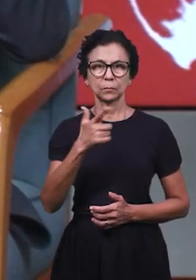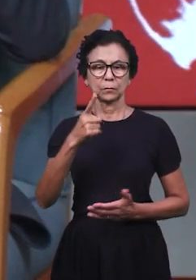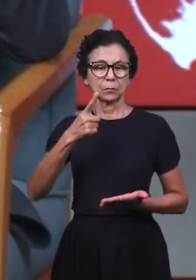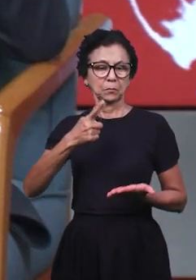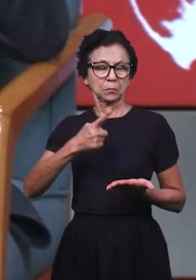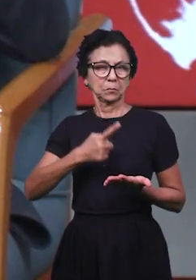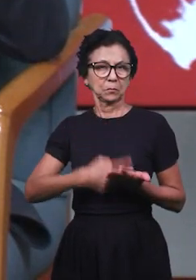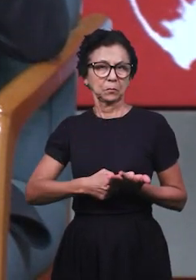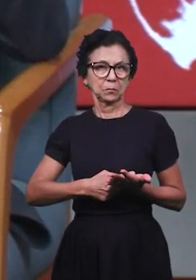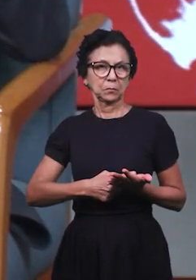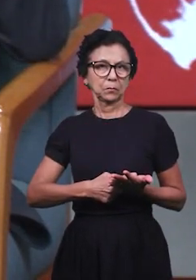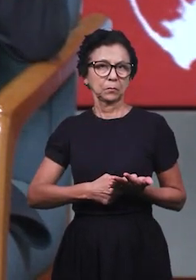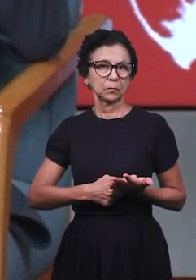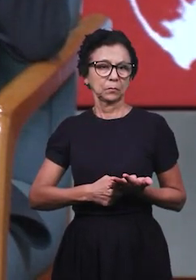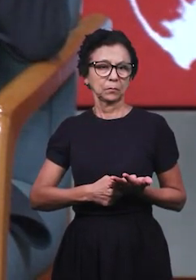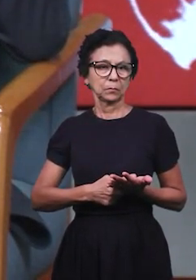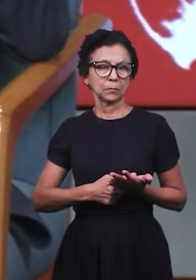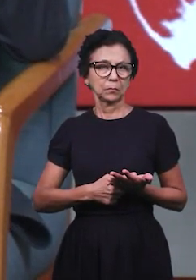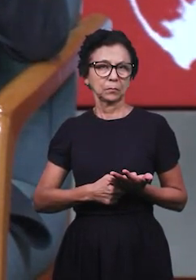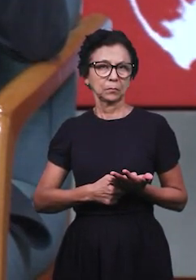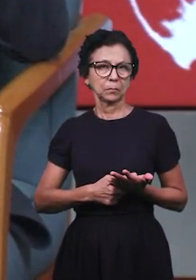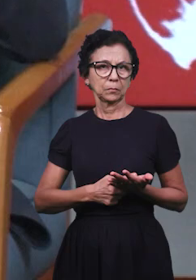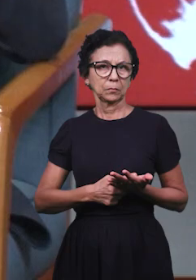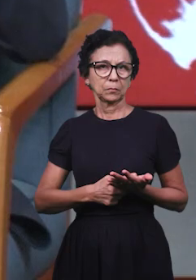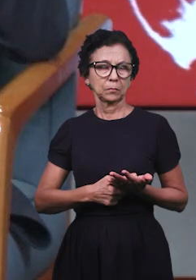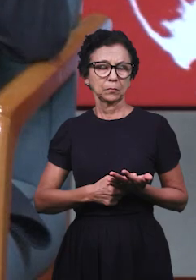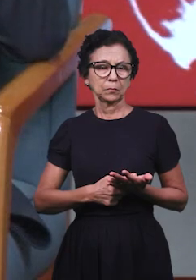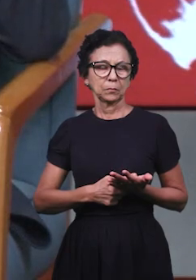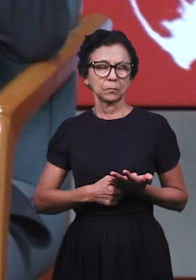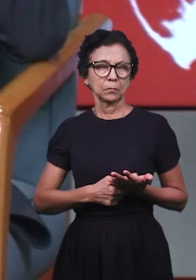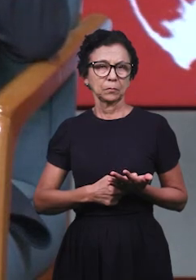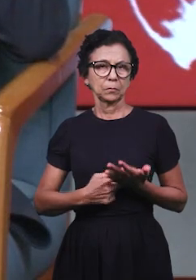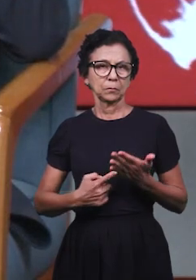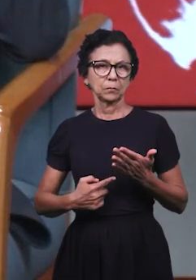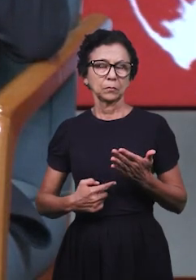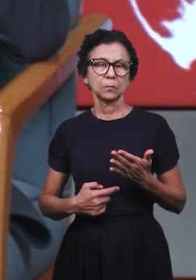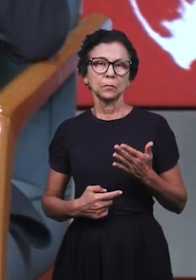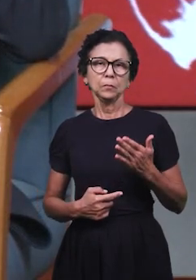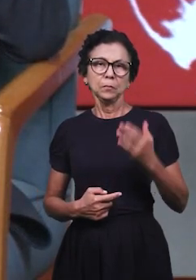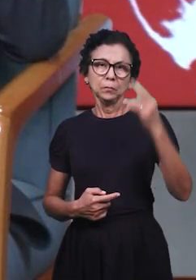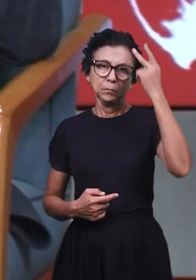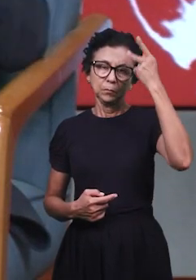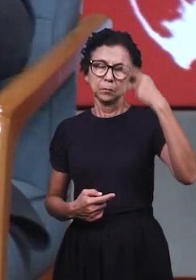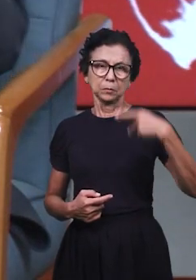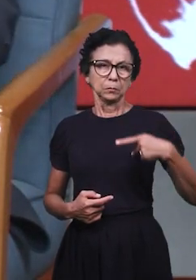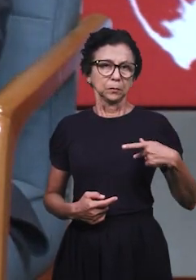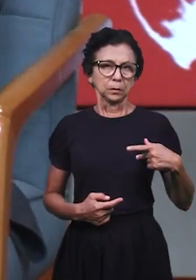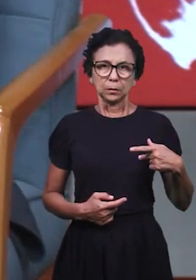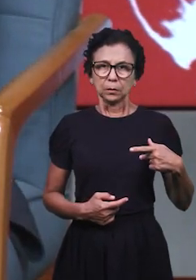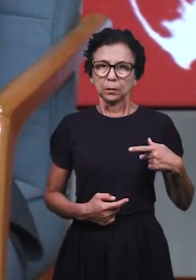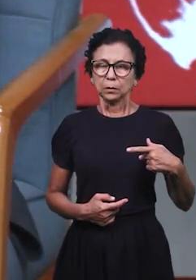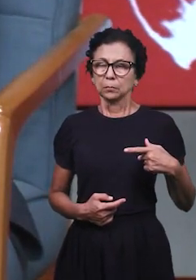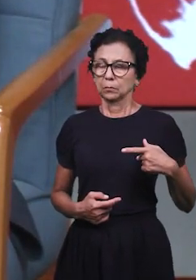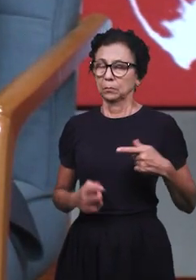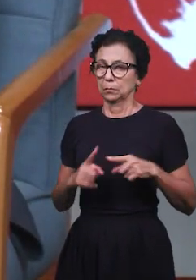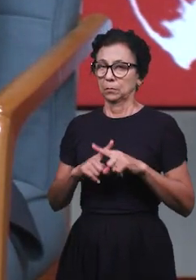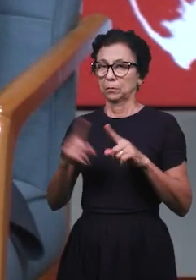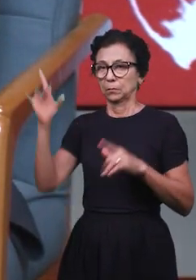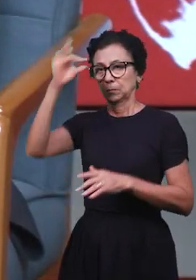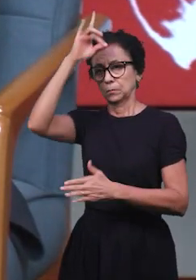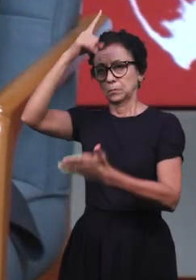Mas ele tem compromisso com o projeto dele. E o projeto dele está na palavra. E